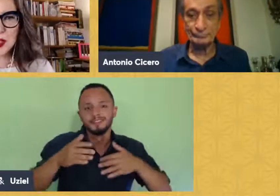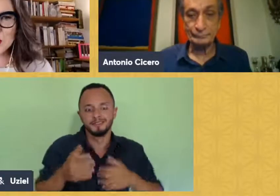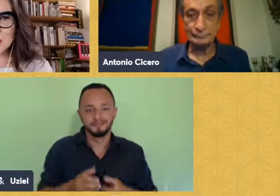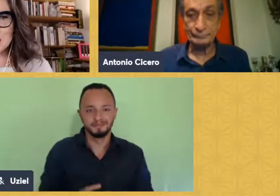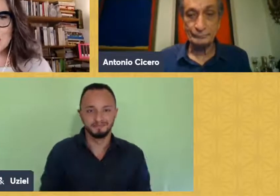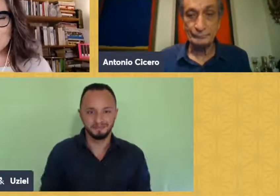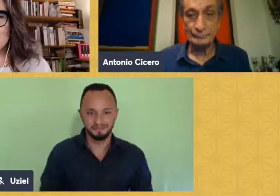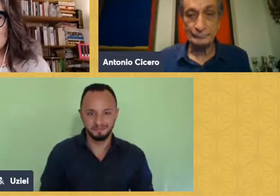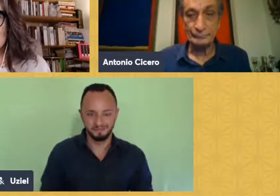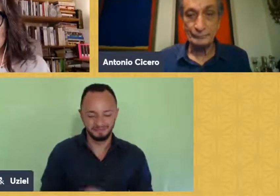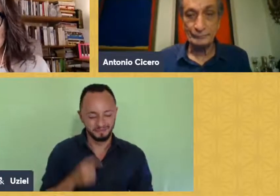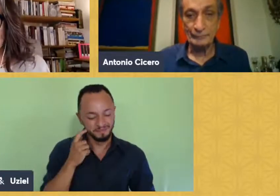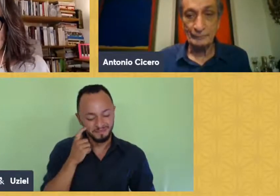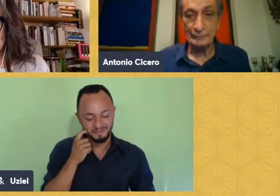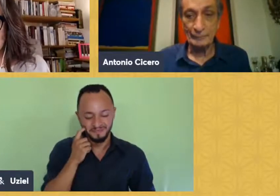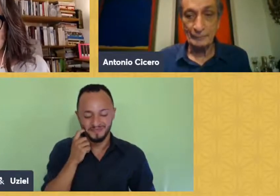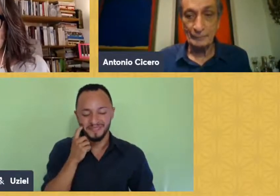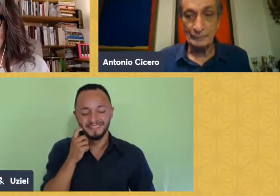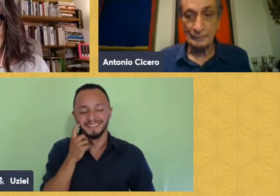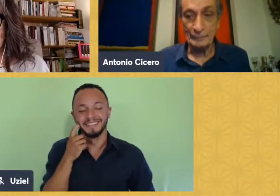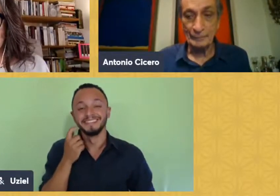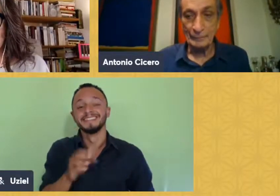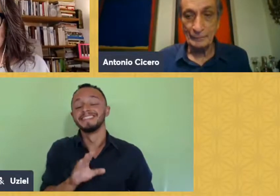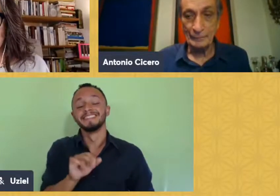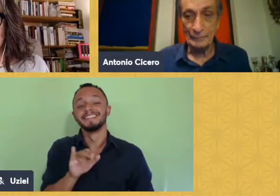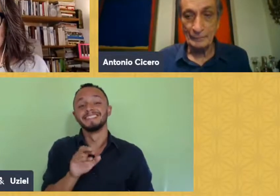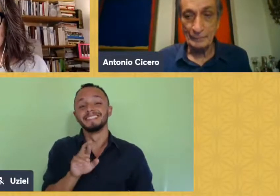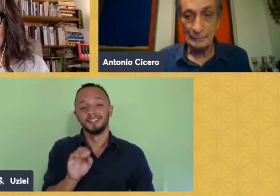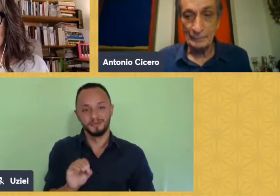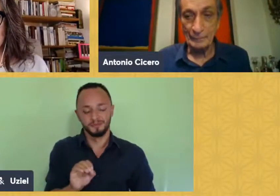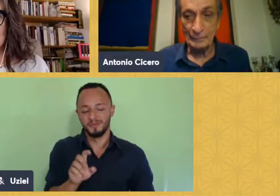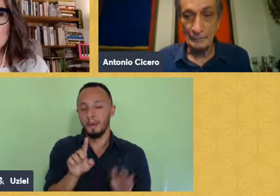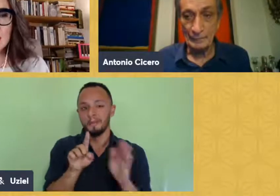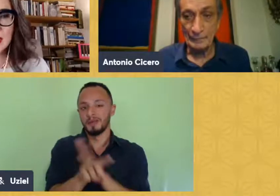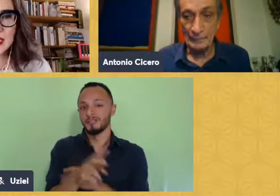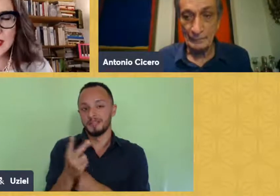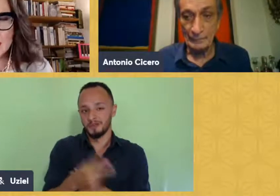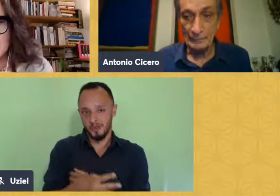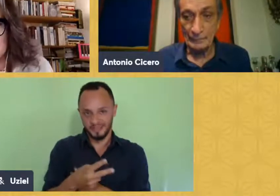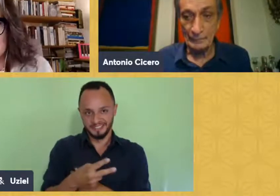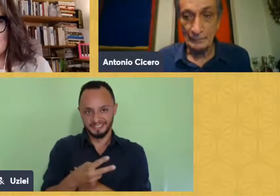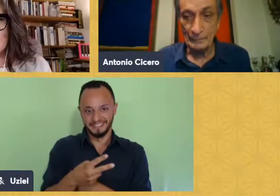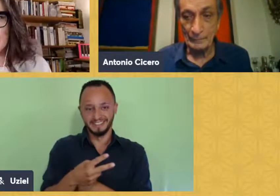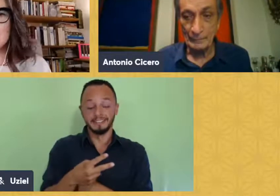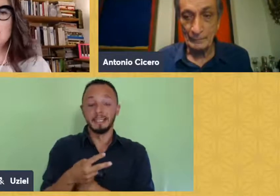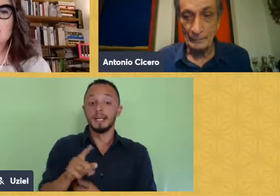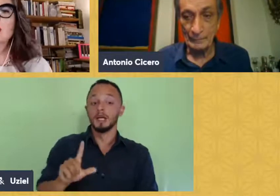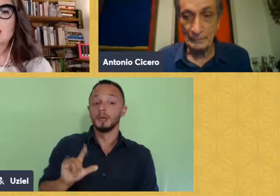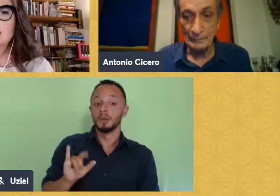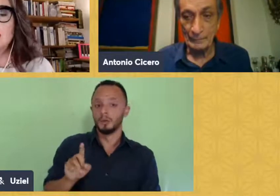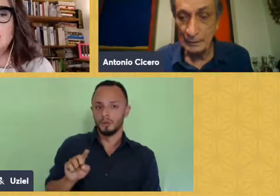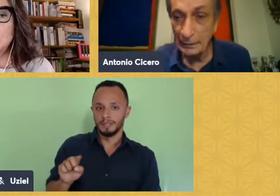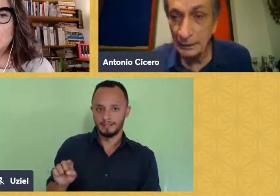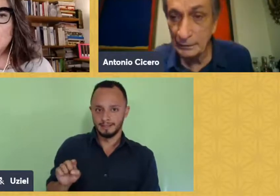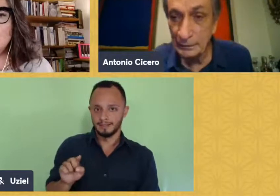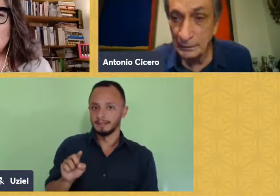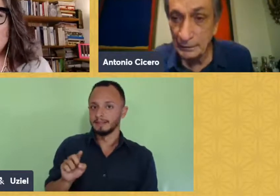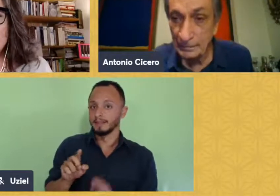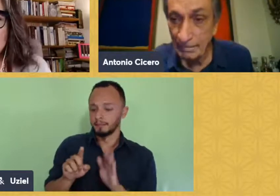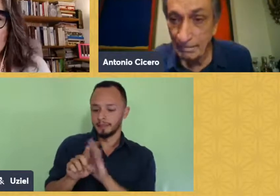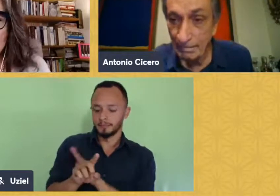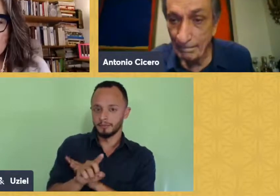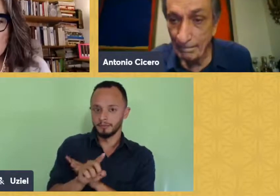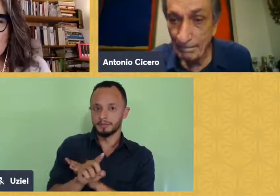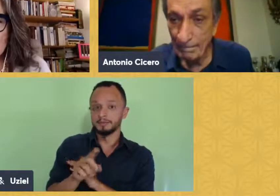duas perguntas aqui de dois escritores. Vou começar pelo Luiz Serguilha. Ele diz o